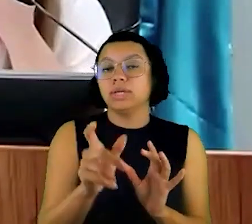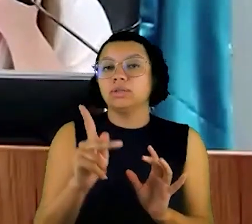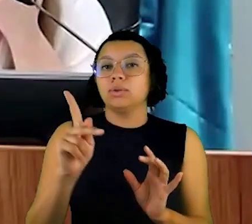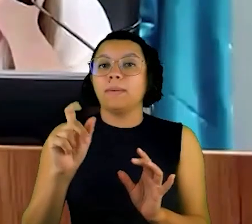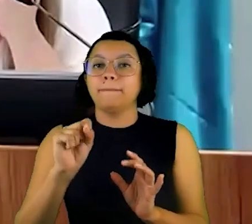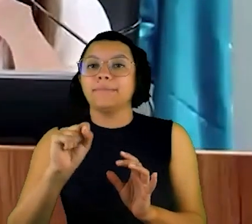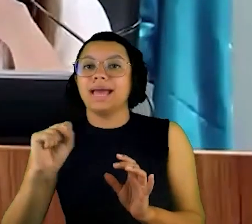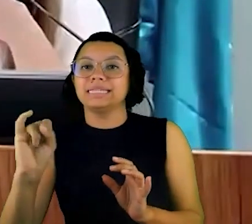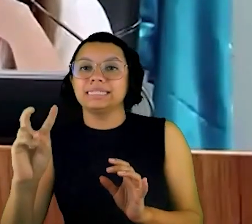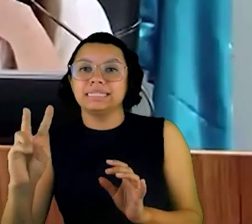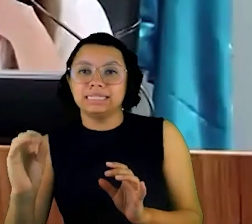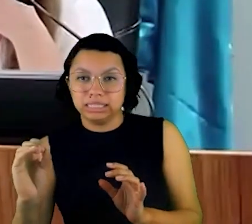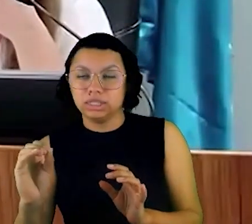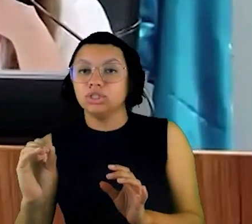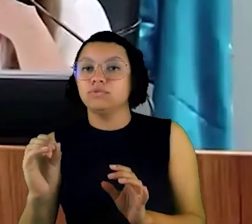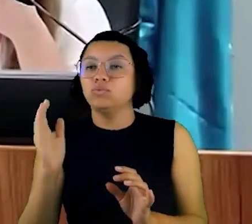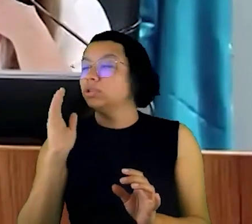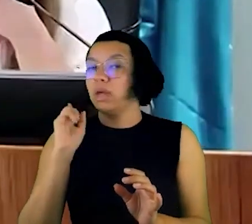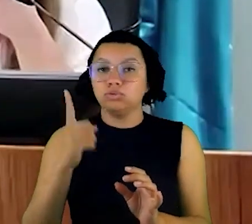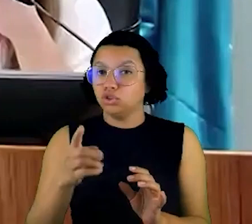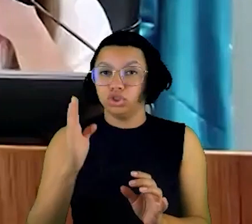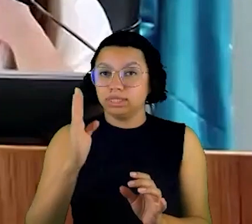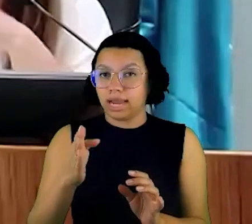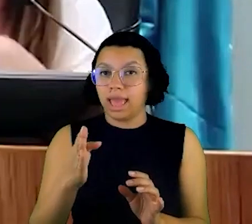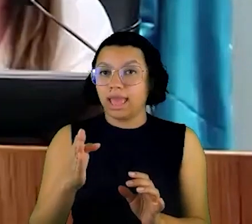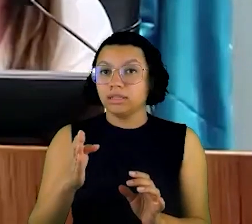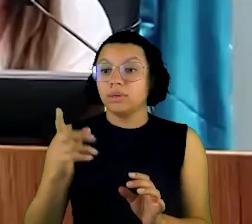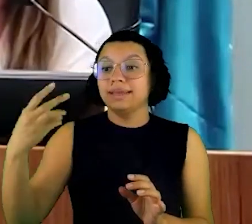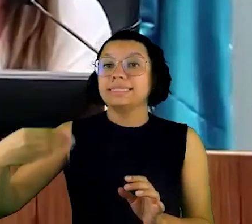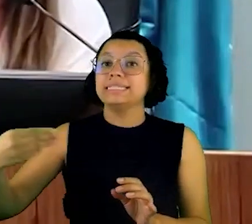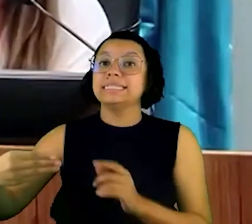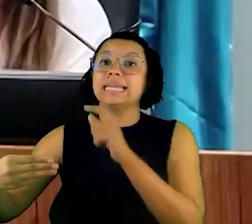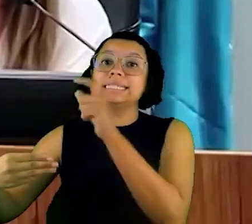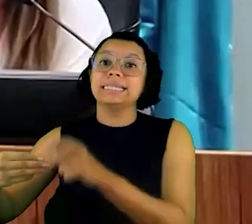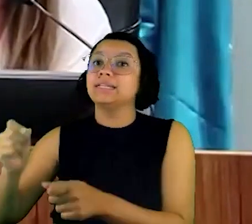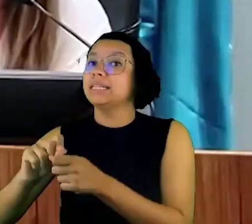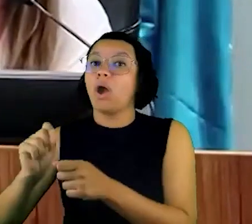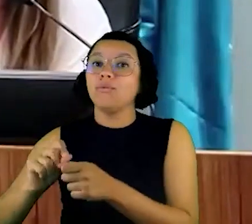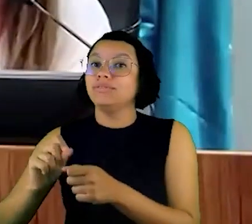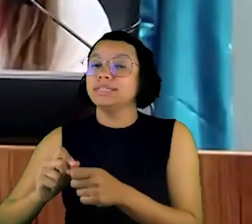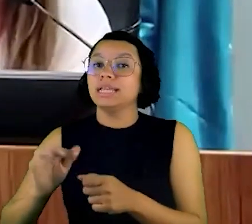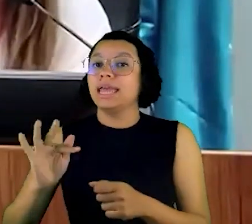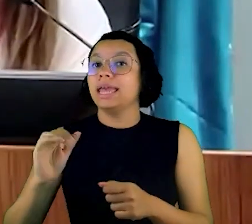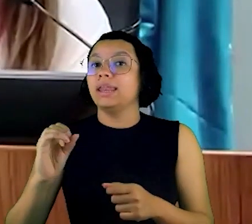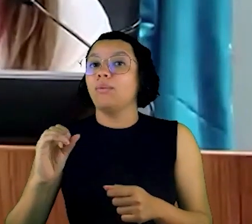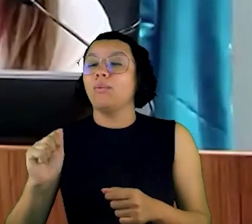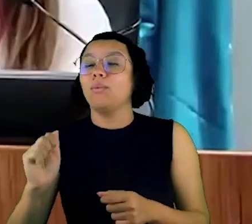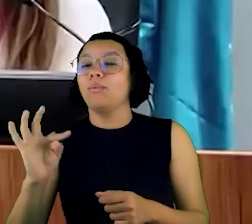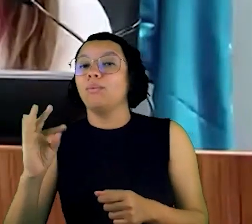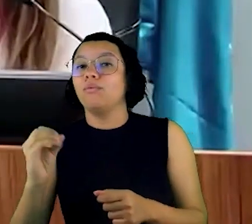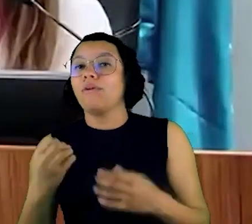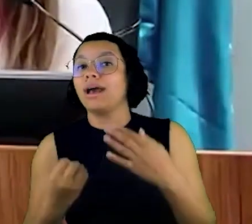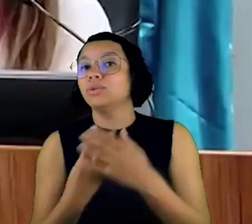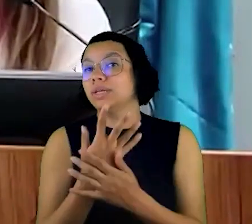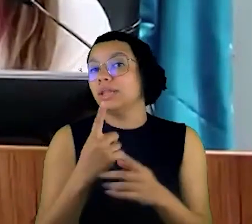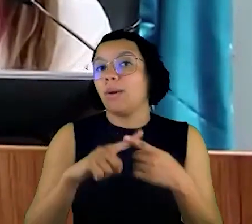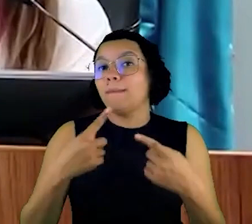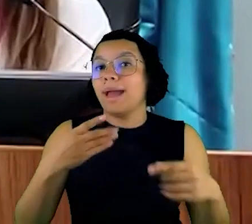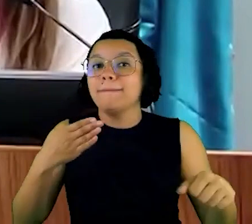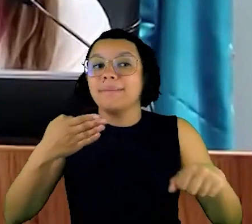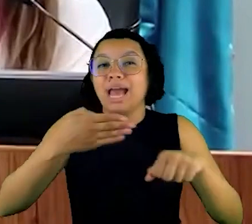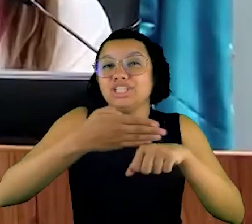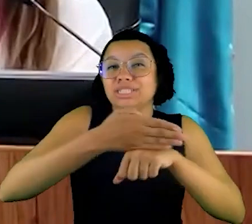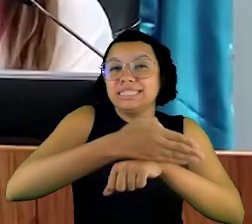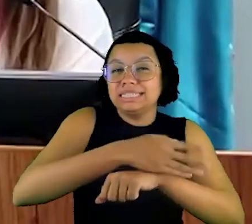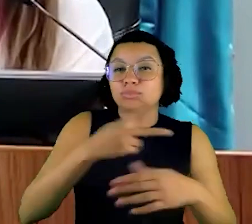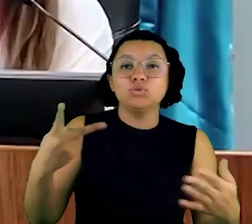passivo indireto são esses terceiros que não realizaram o fato gerador, mas que participam